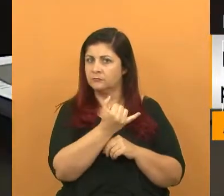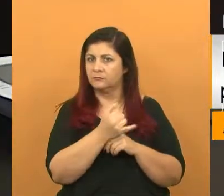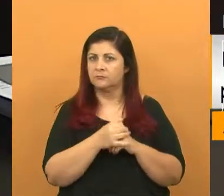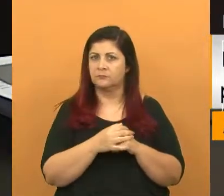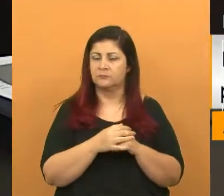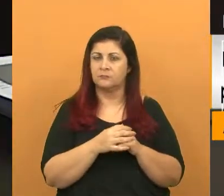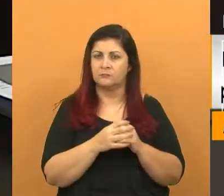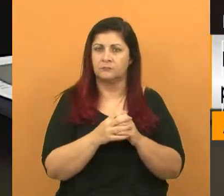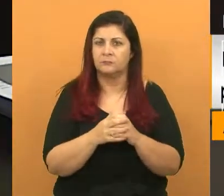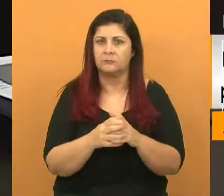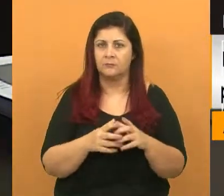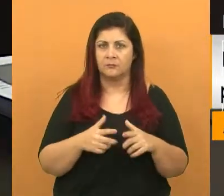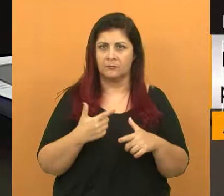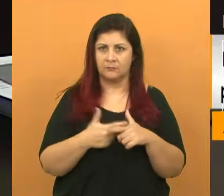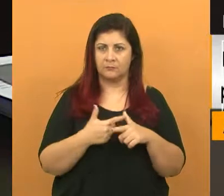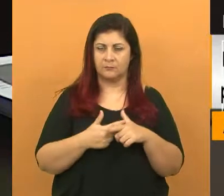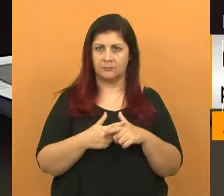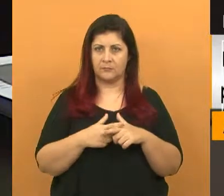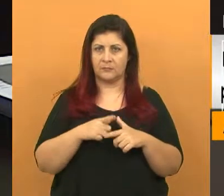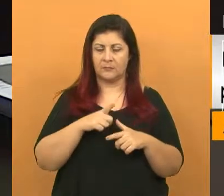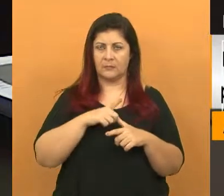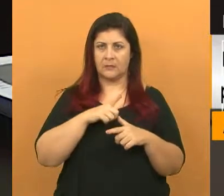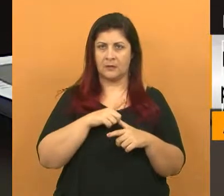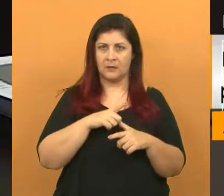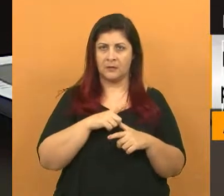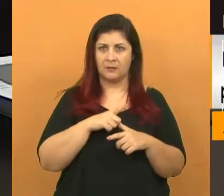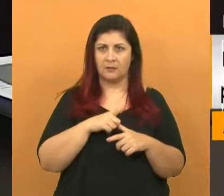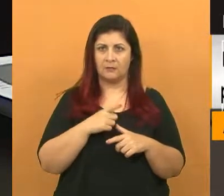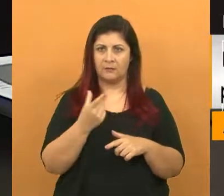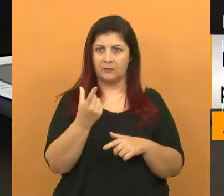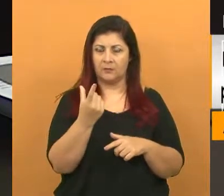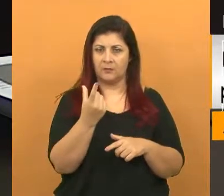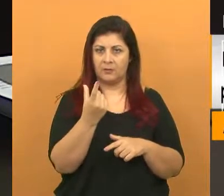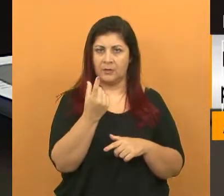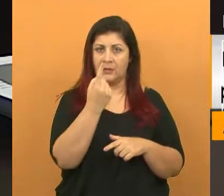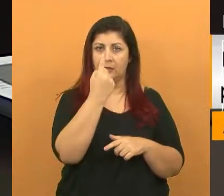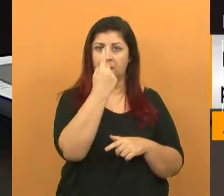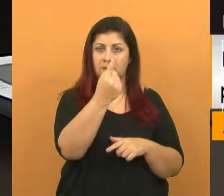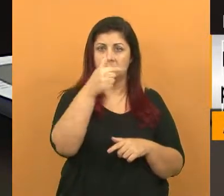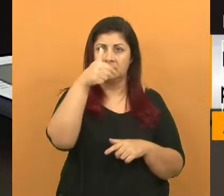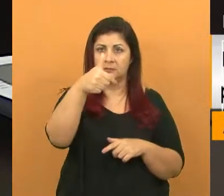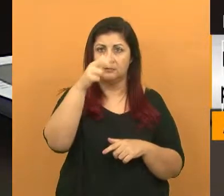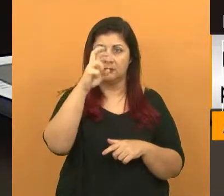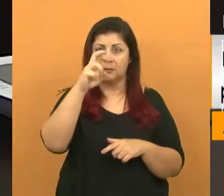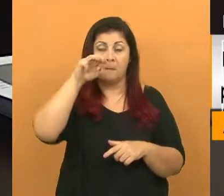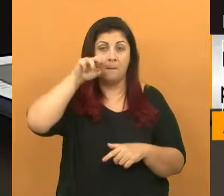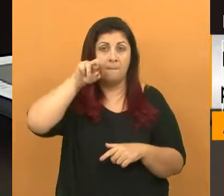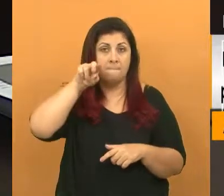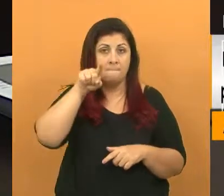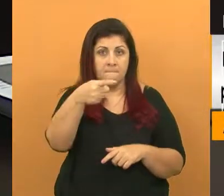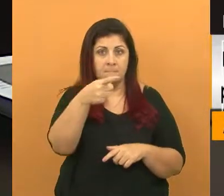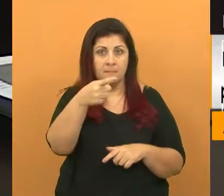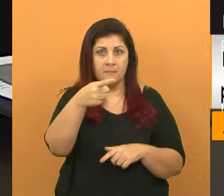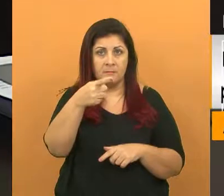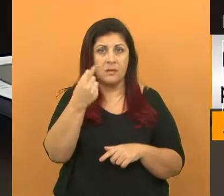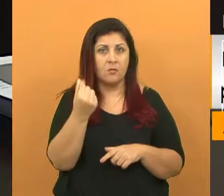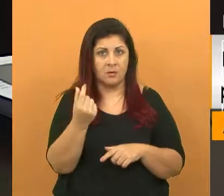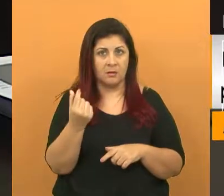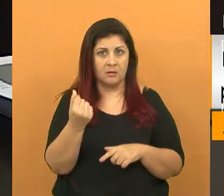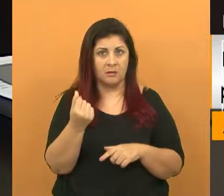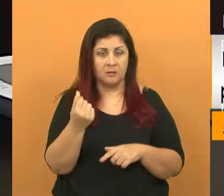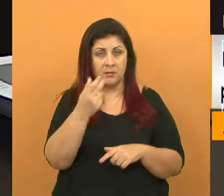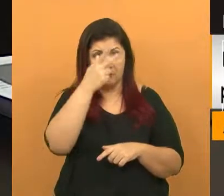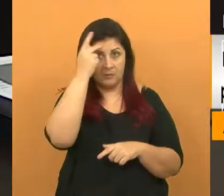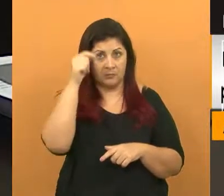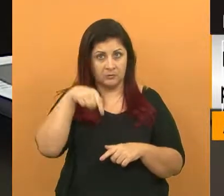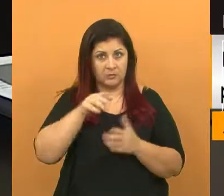informação, porque houve um aumento no repasse de R$ 175 mil por mês, que era para os pacientes de Jacareí estarem se tratando